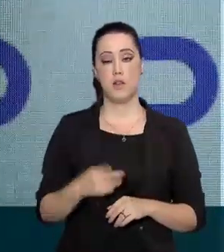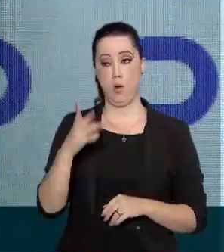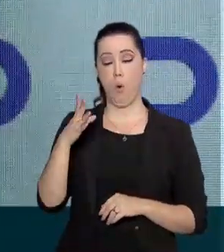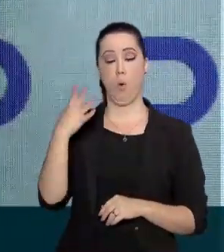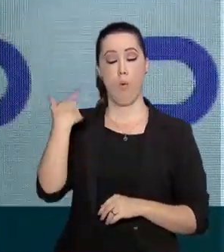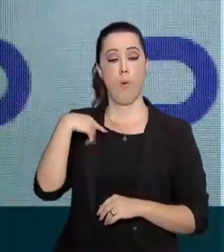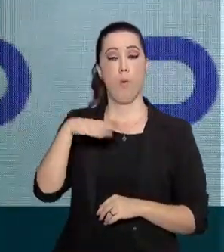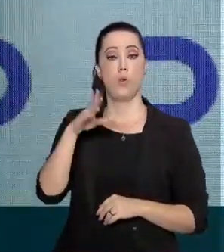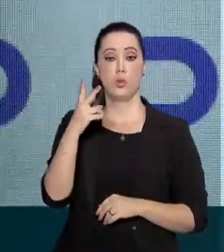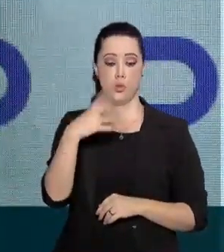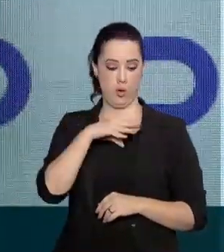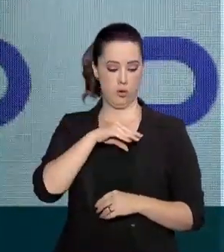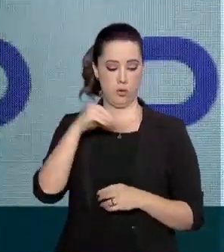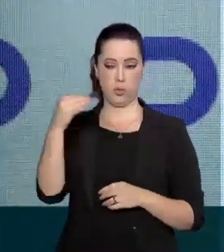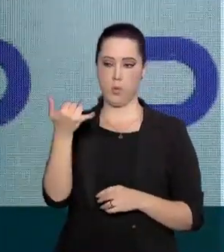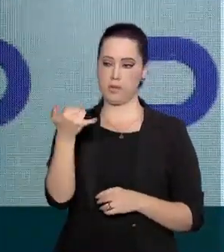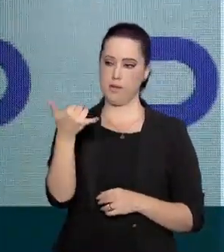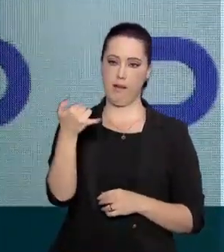Brasileiro.